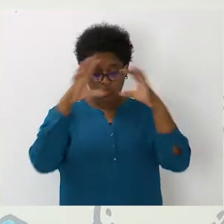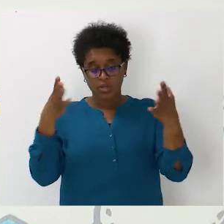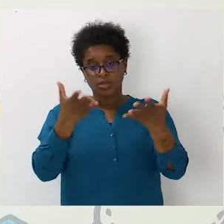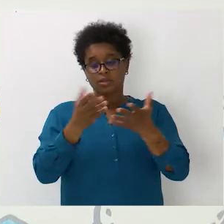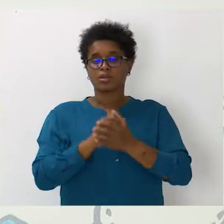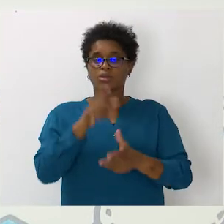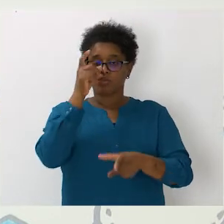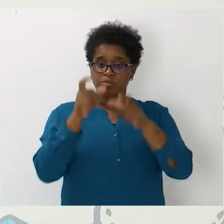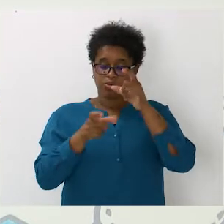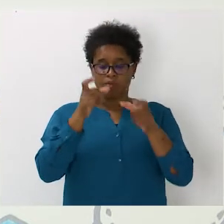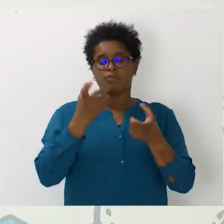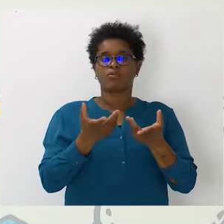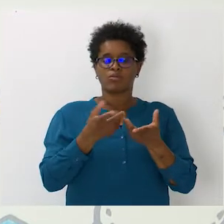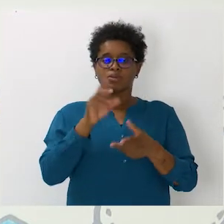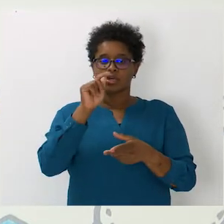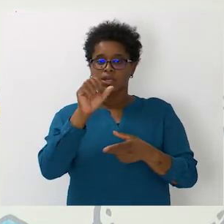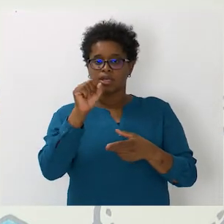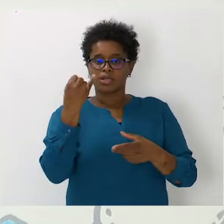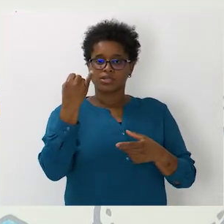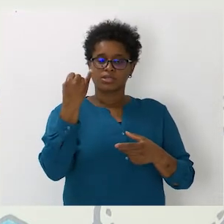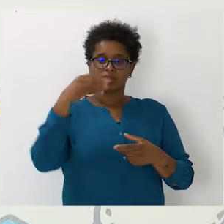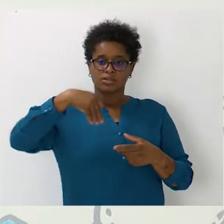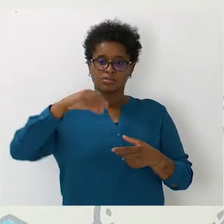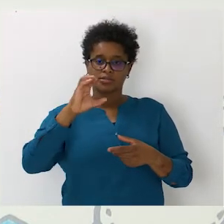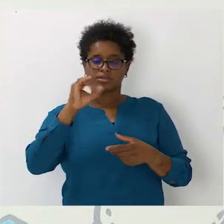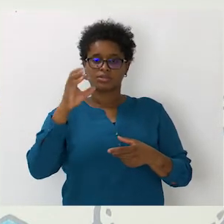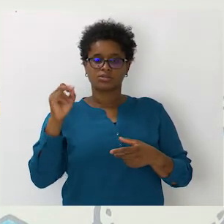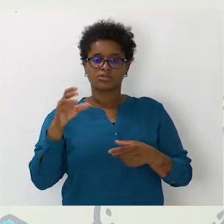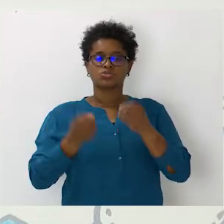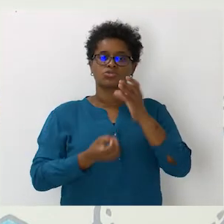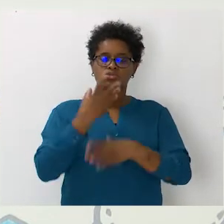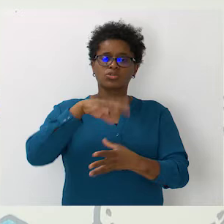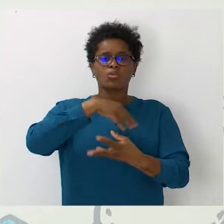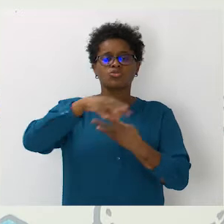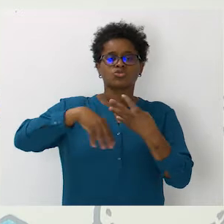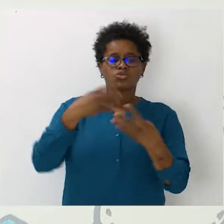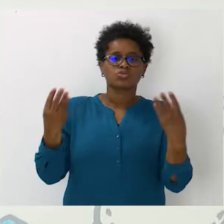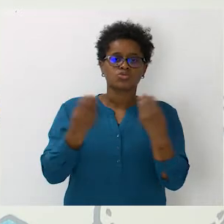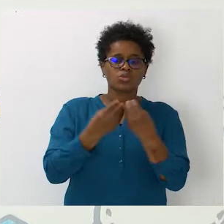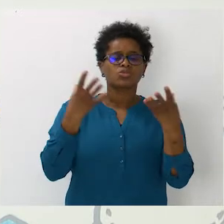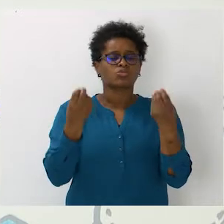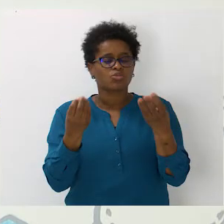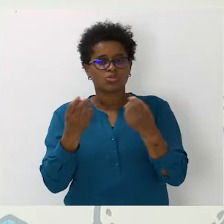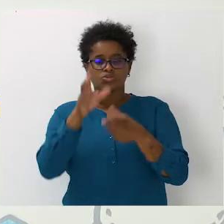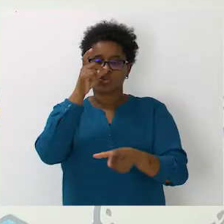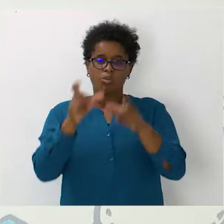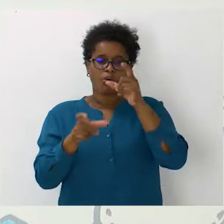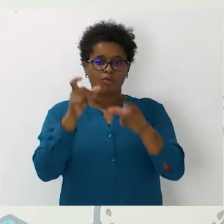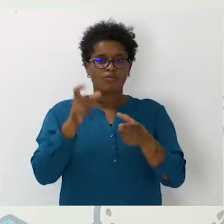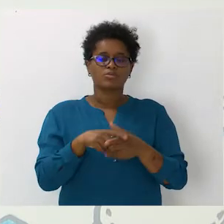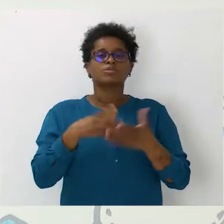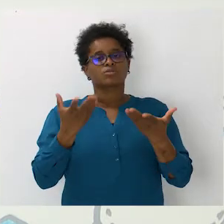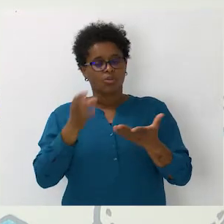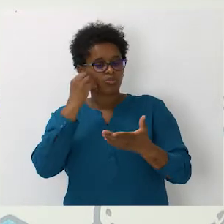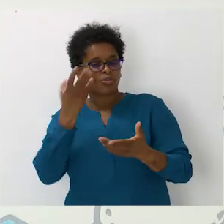o povo egípcio surgiu da mistura de vários povos,